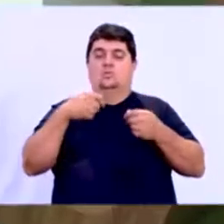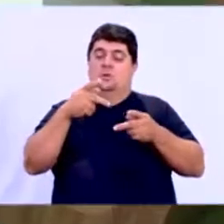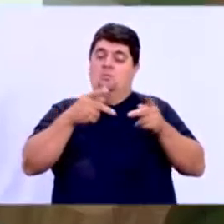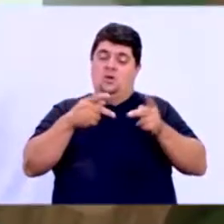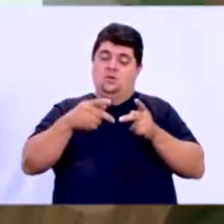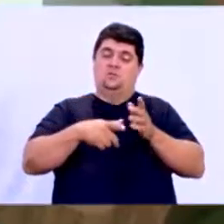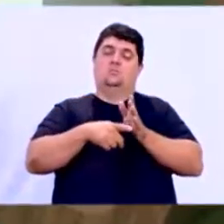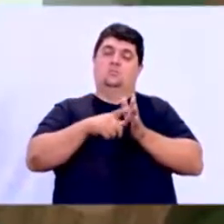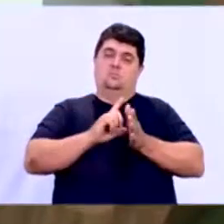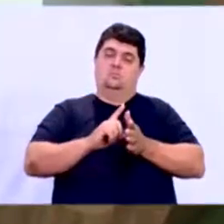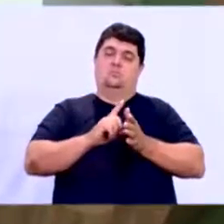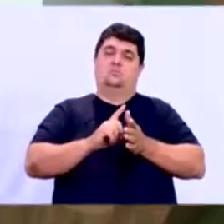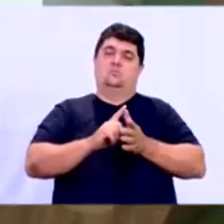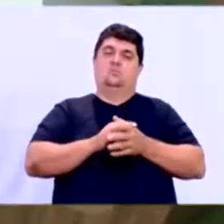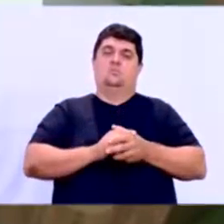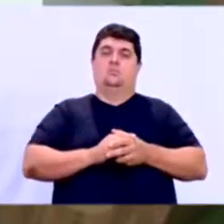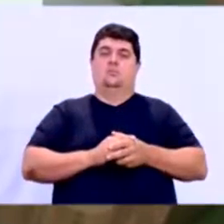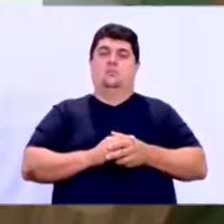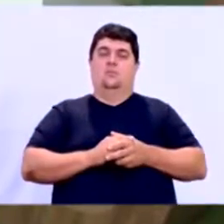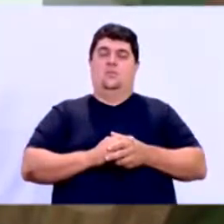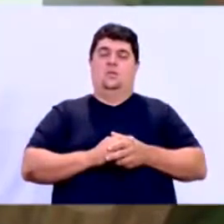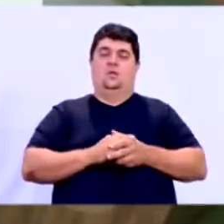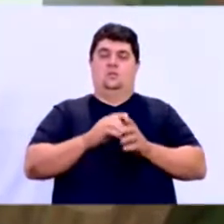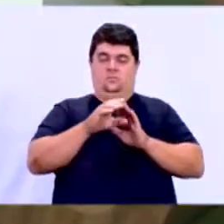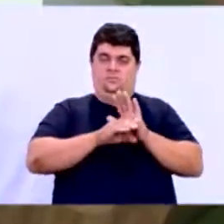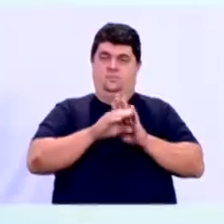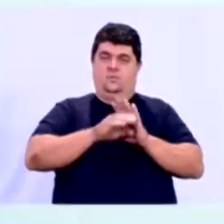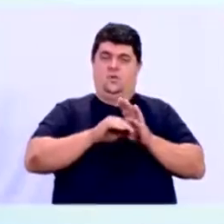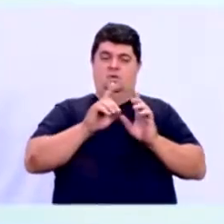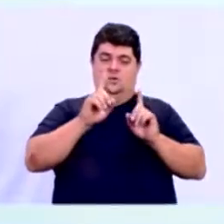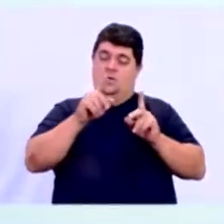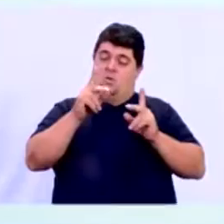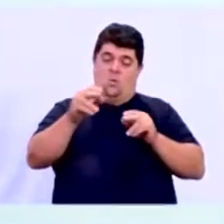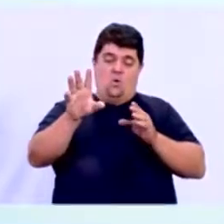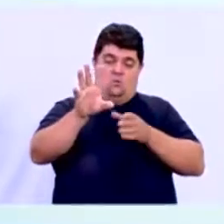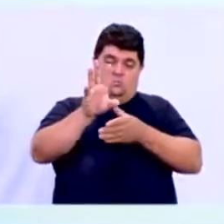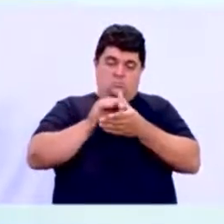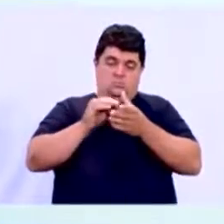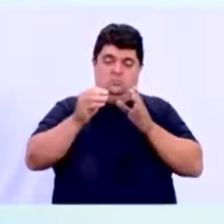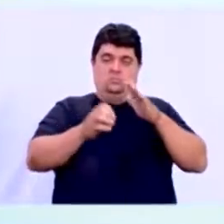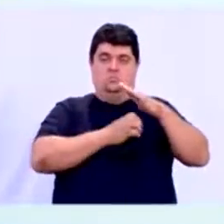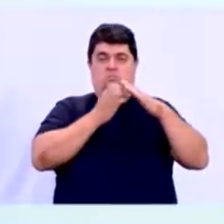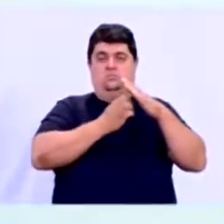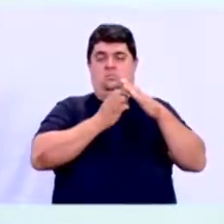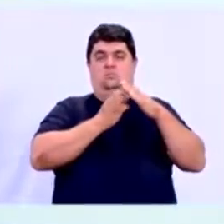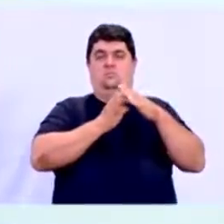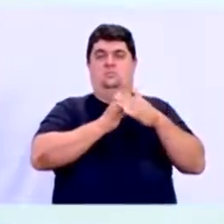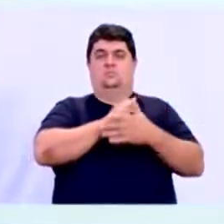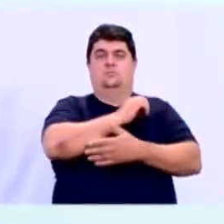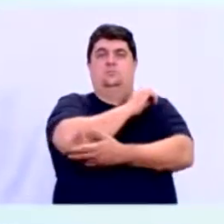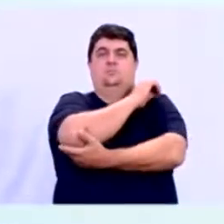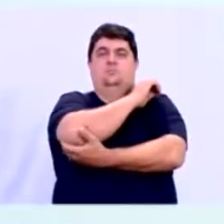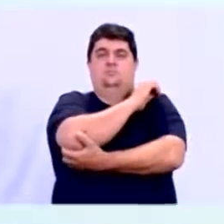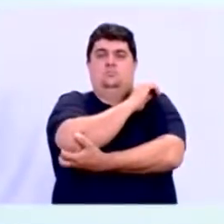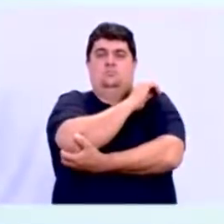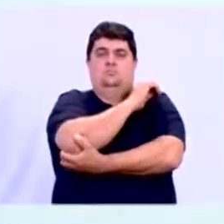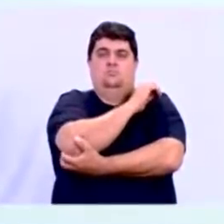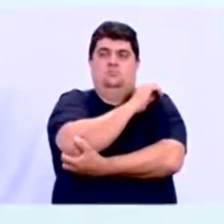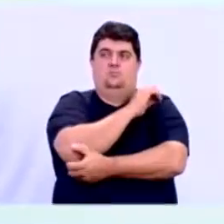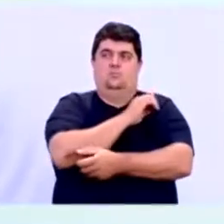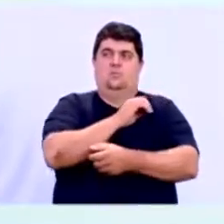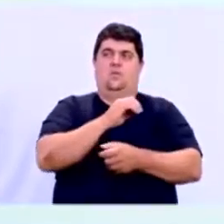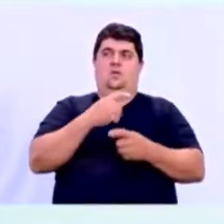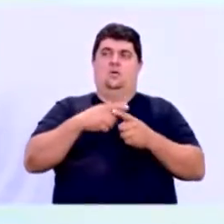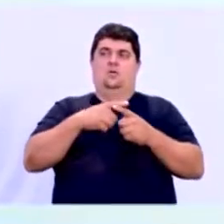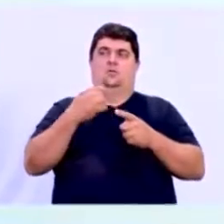assim mesmo, a gente acaba levando esse conceito, né, para a empresa, para o mundo empresarial. E no caso do empreendedor, ele necessita